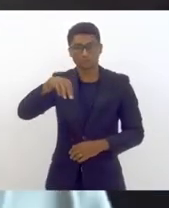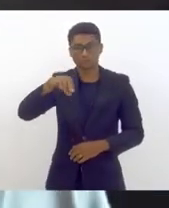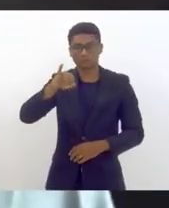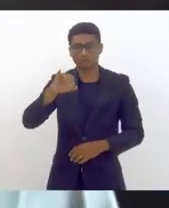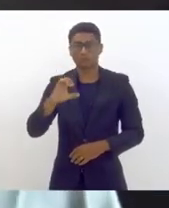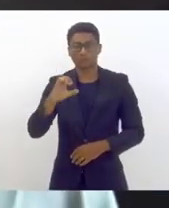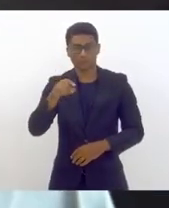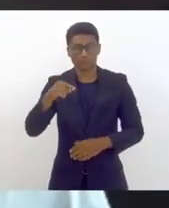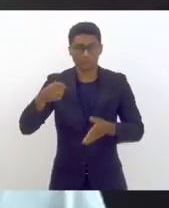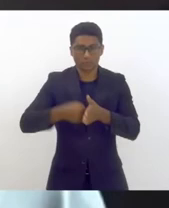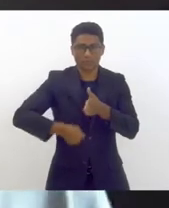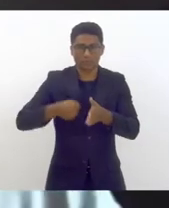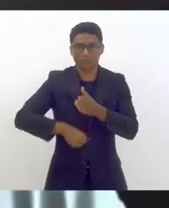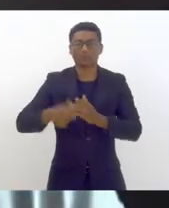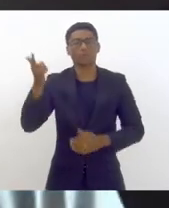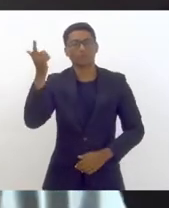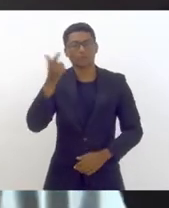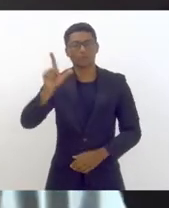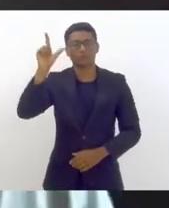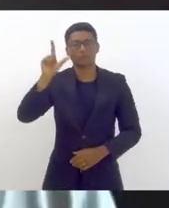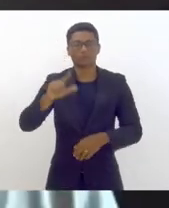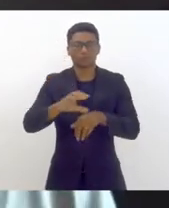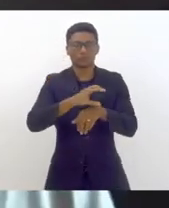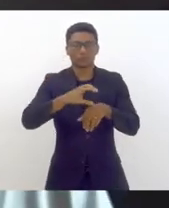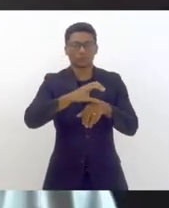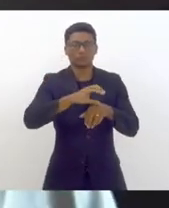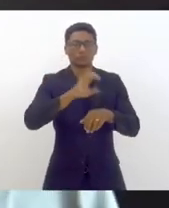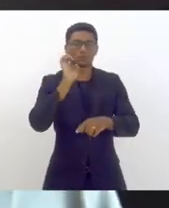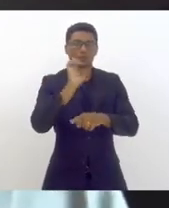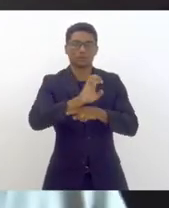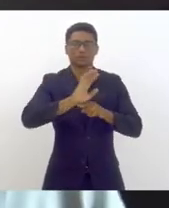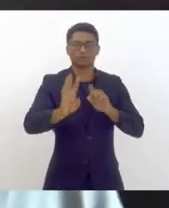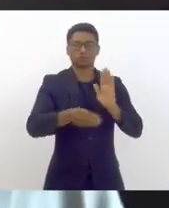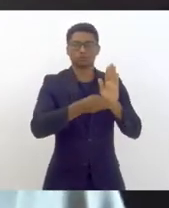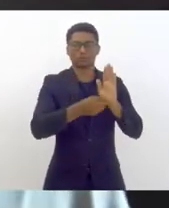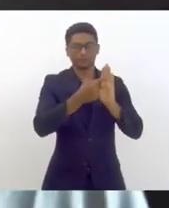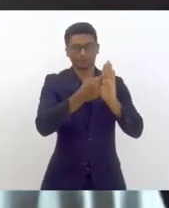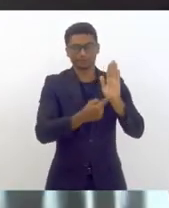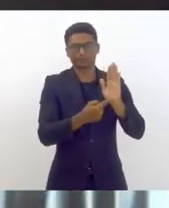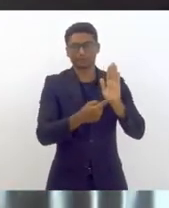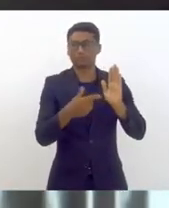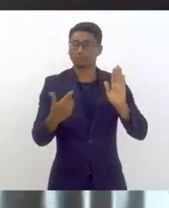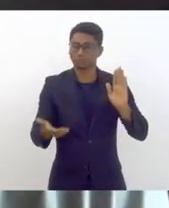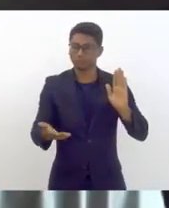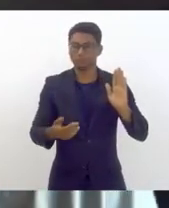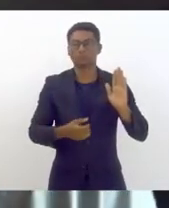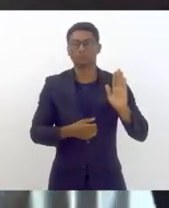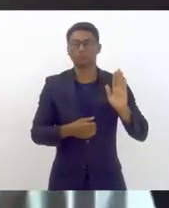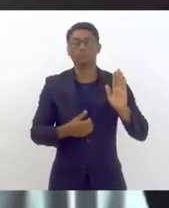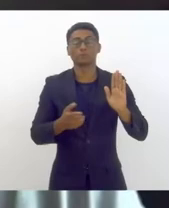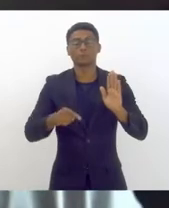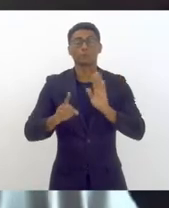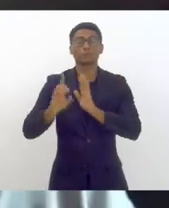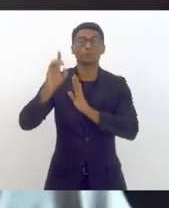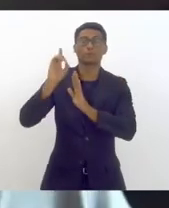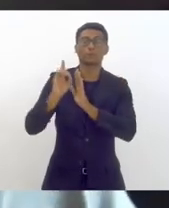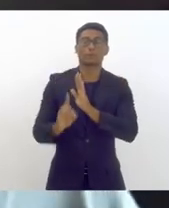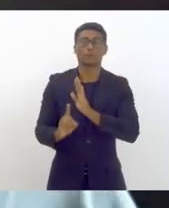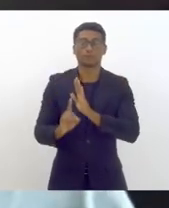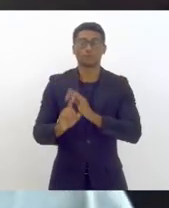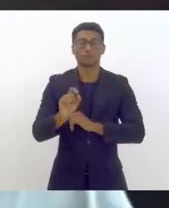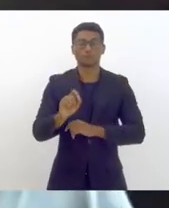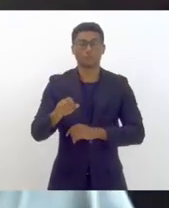emplacar quando da promulgação da nossa Constituição Estadual. Então, basicamente, é uma extensão desse direito a outras